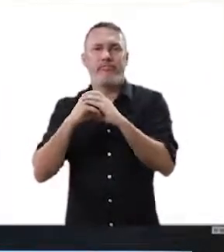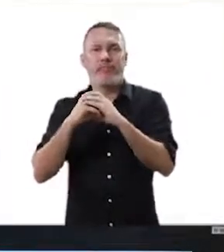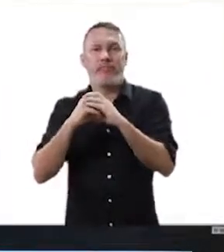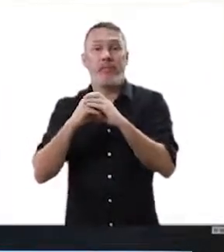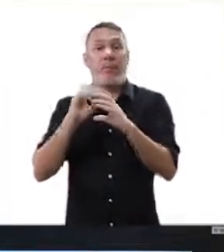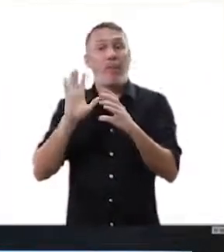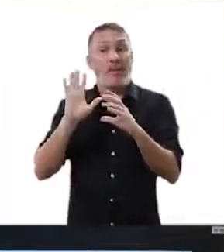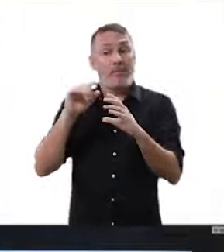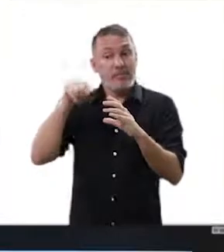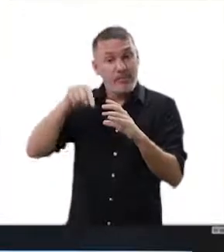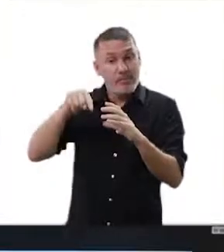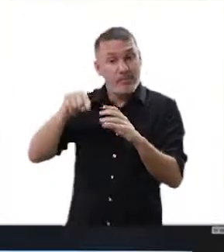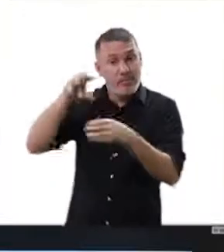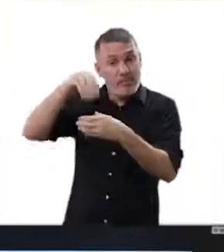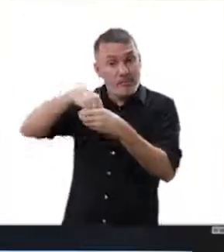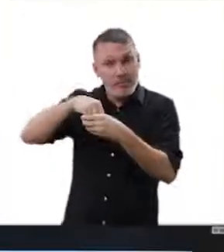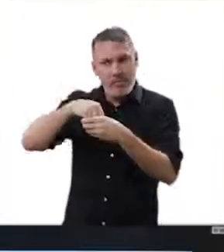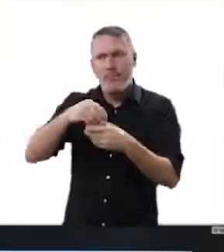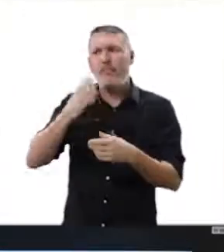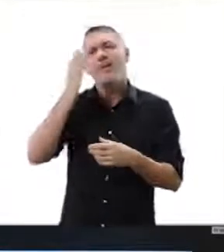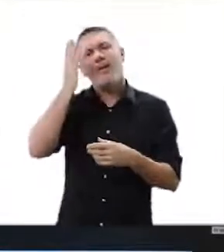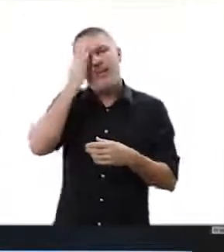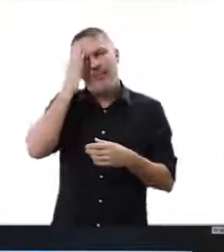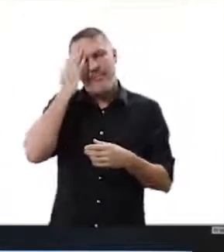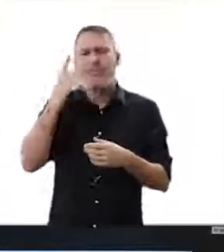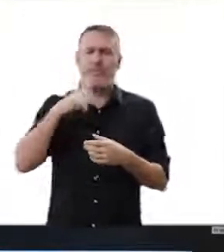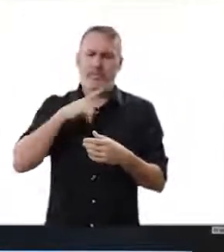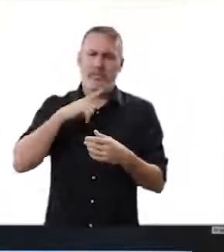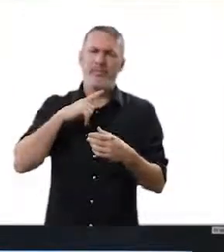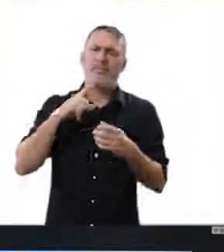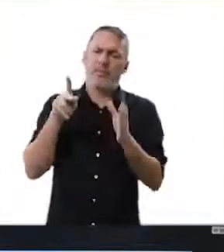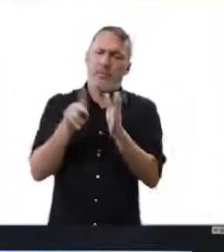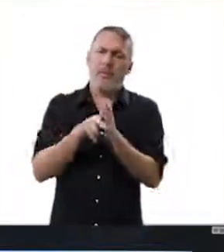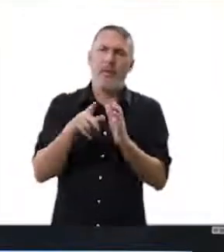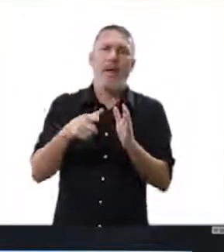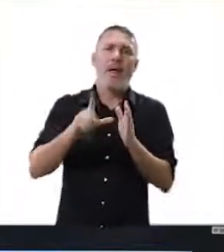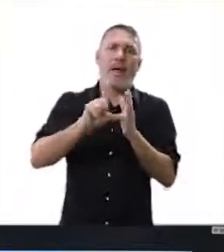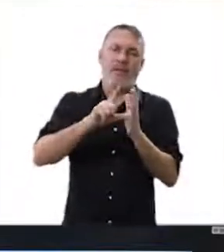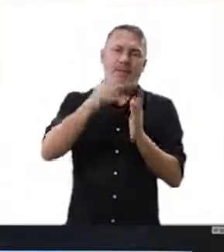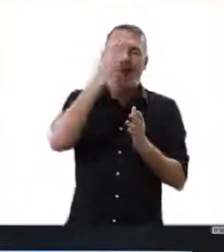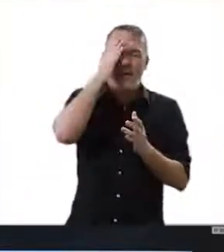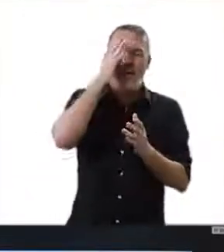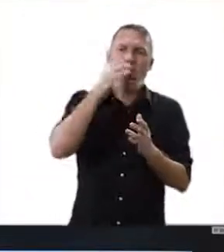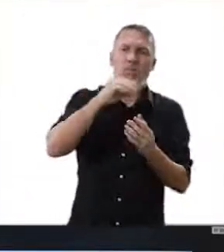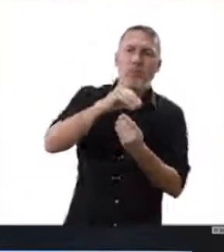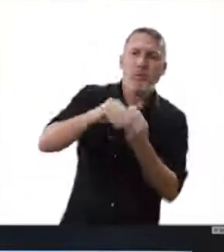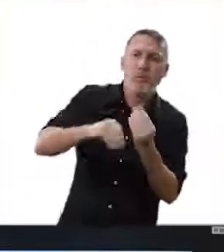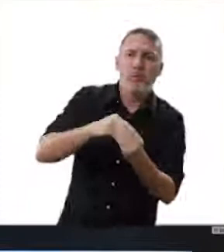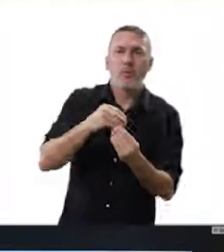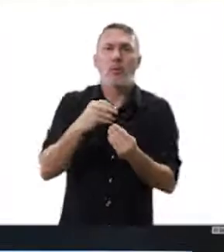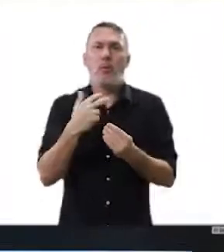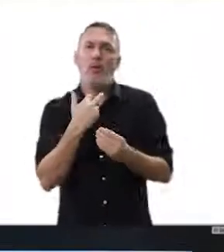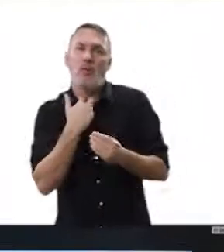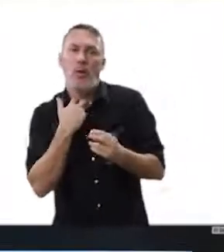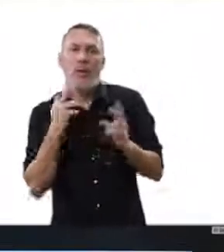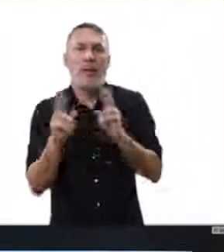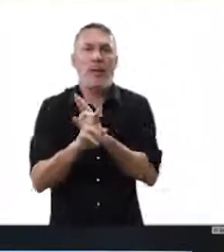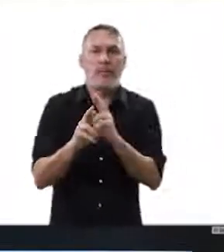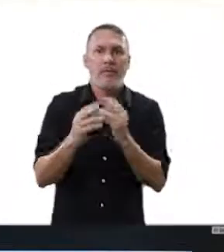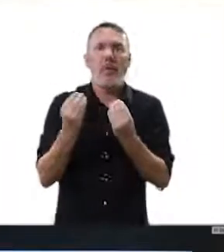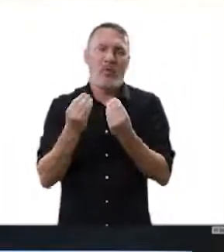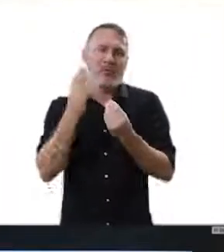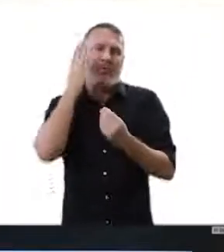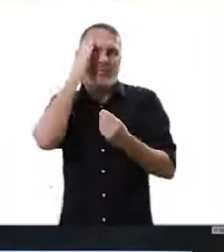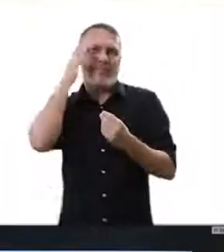relação, né? E é exatamente isso. A parte de baixo das perninhas, elas são hidrofóbicas. Então,